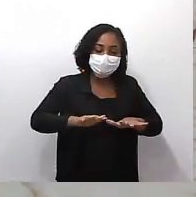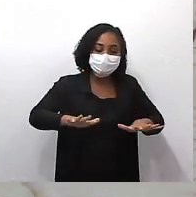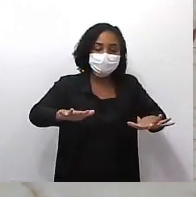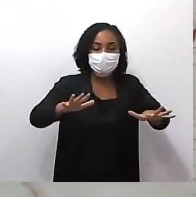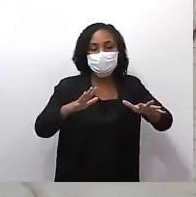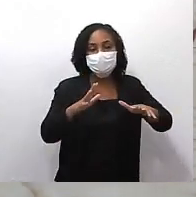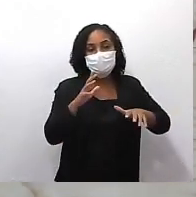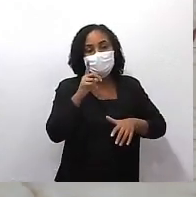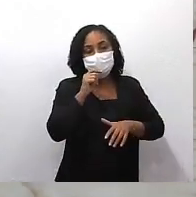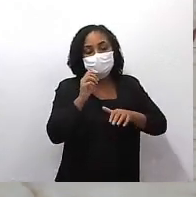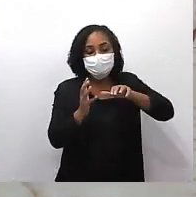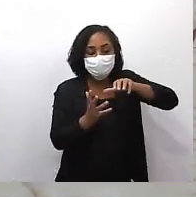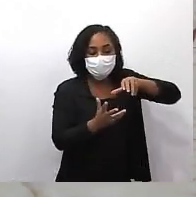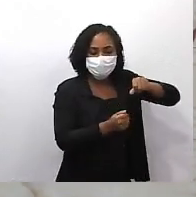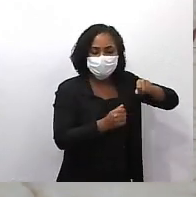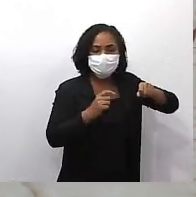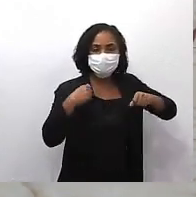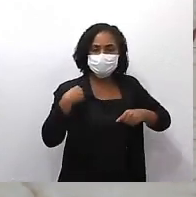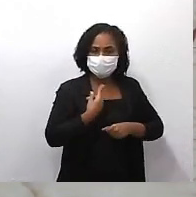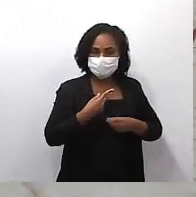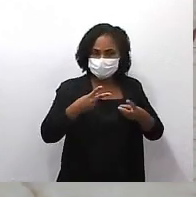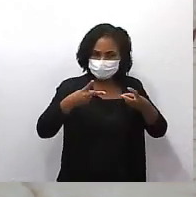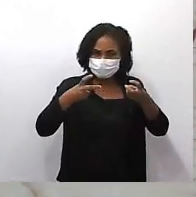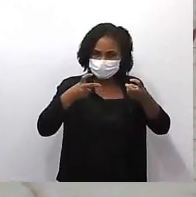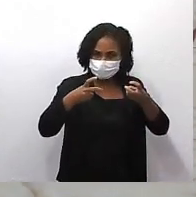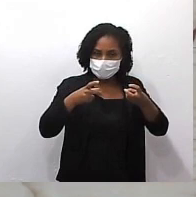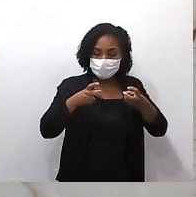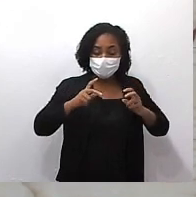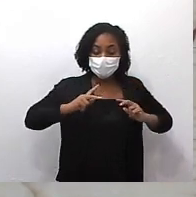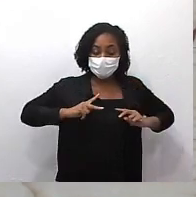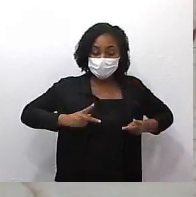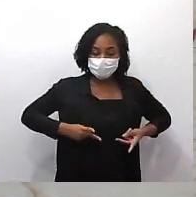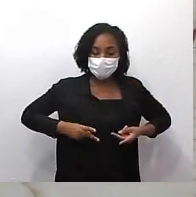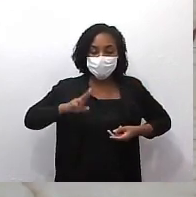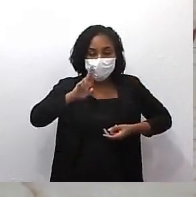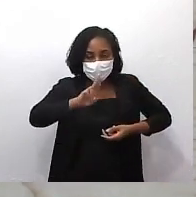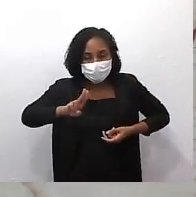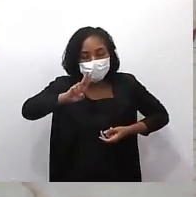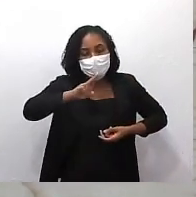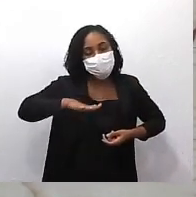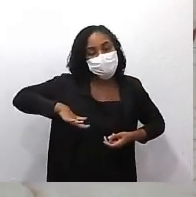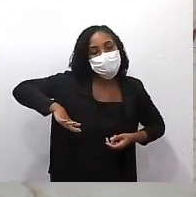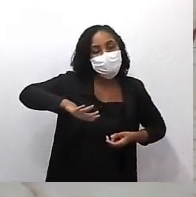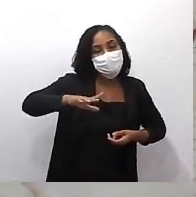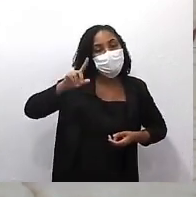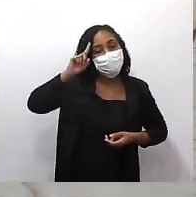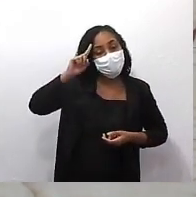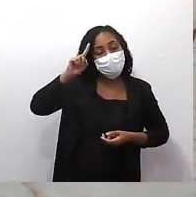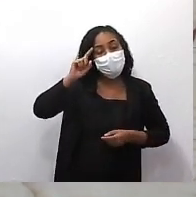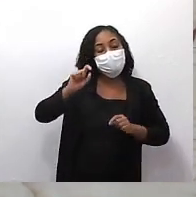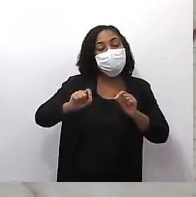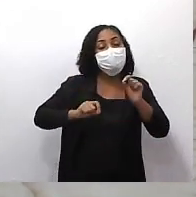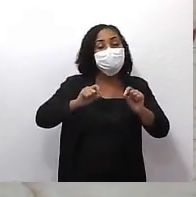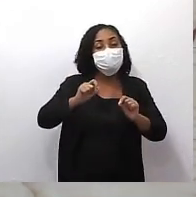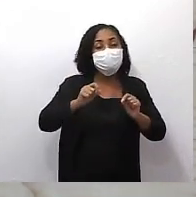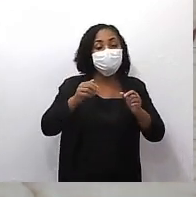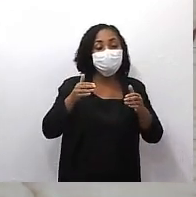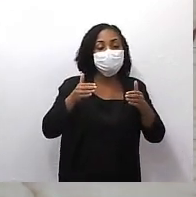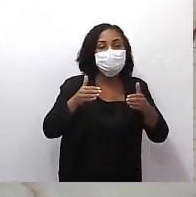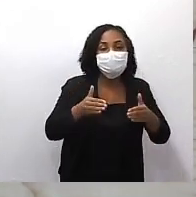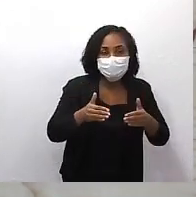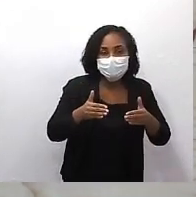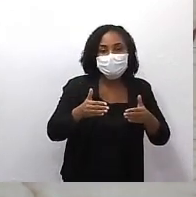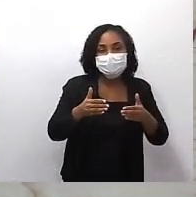planeta. E a gente percebeu que aquela água que o ser humano utiliza em geral no seu dia a dia, ele corresponde a apenas